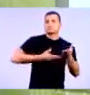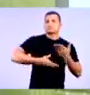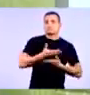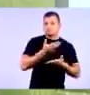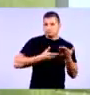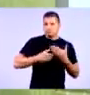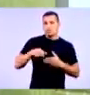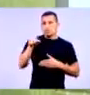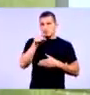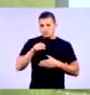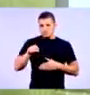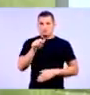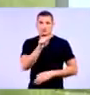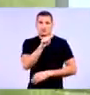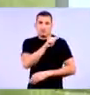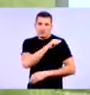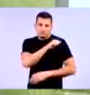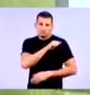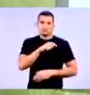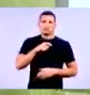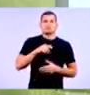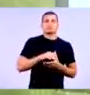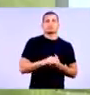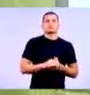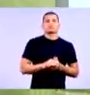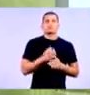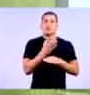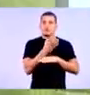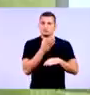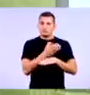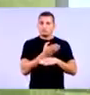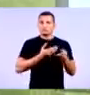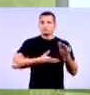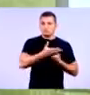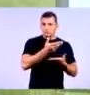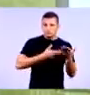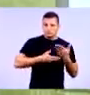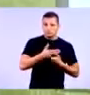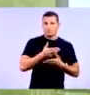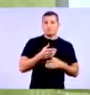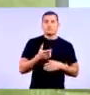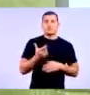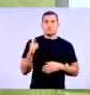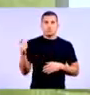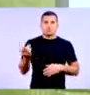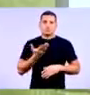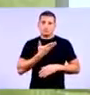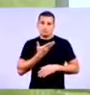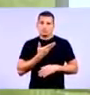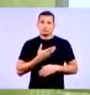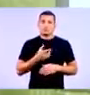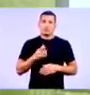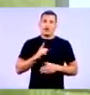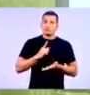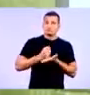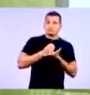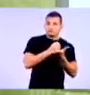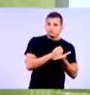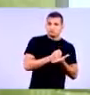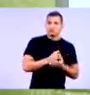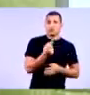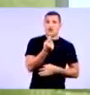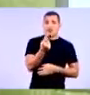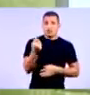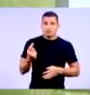entre vocês e o ambiente, e vão interagir entre vocês e um outro colega, e haverá uma cooperação. Cada